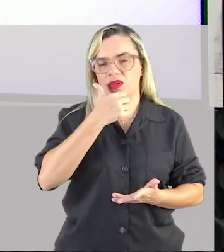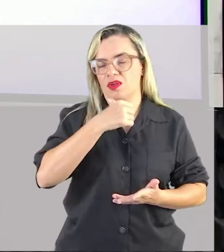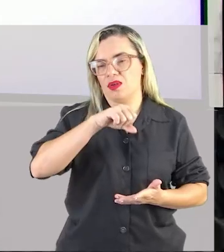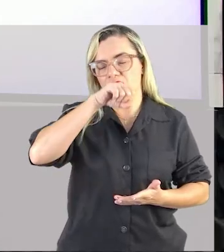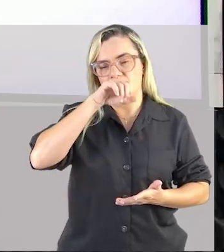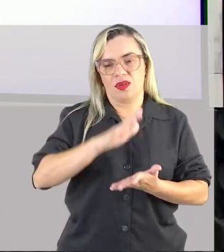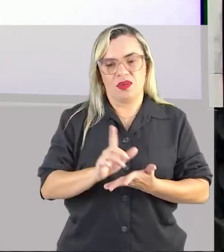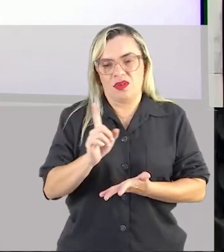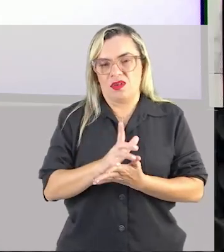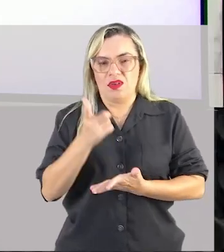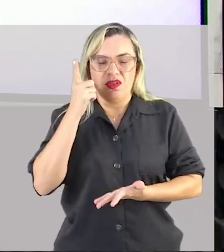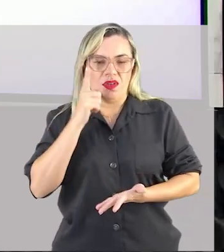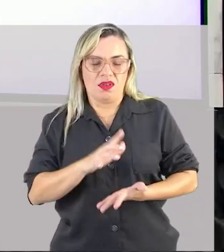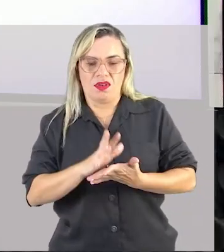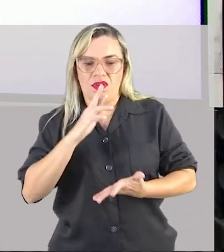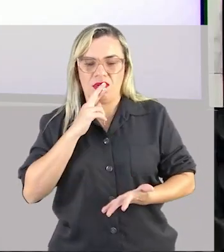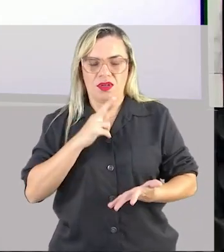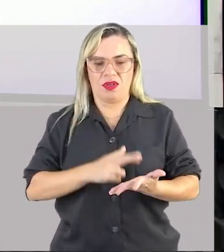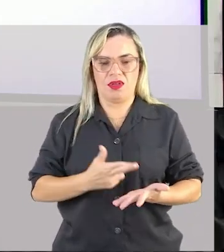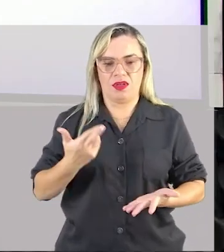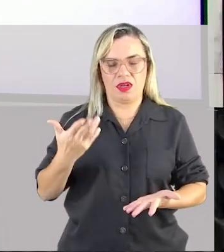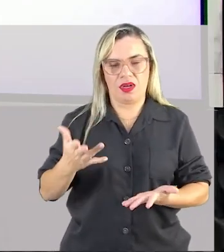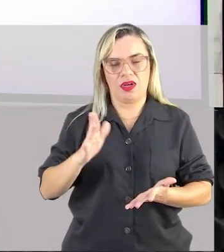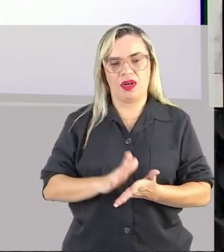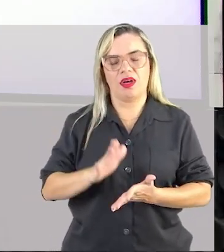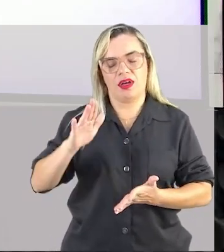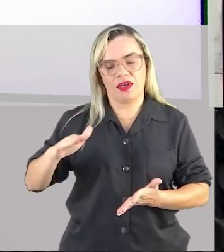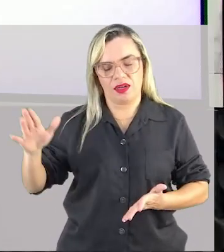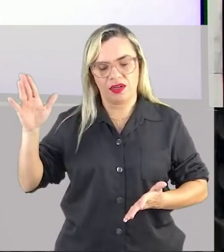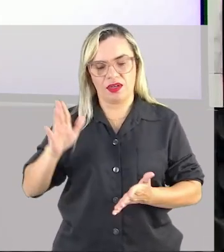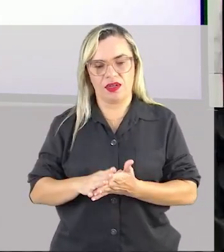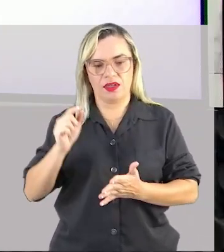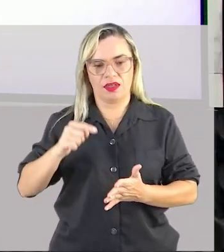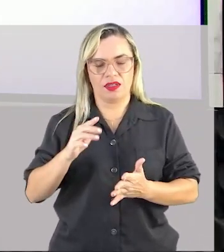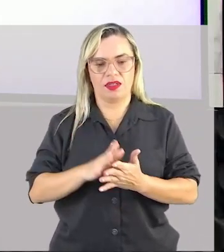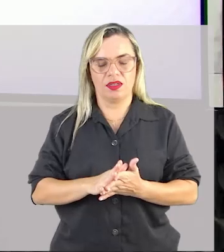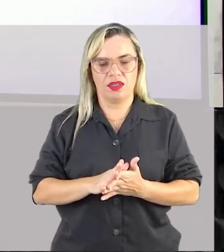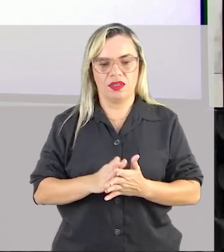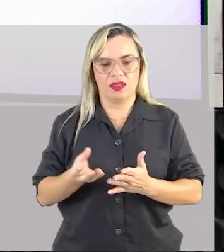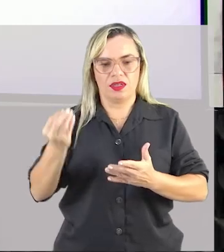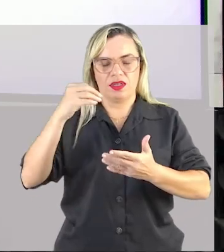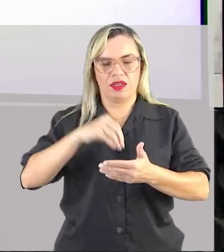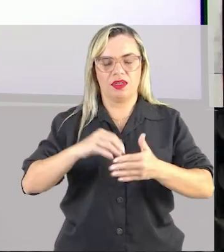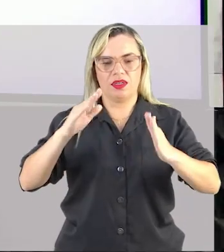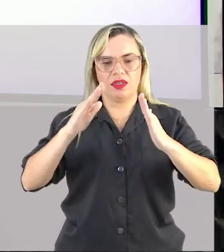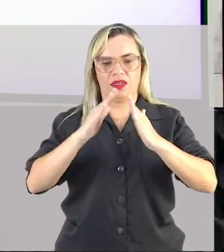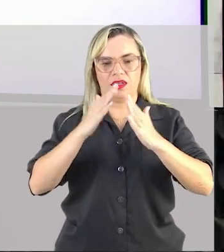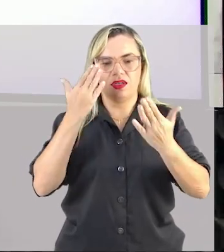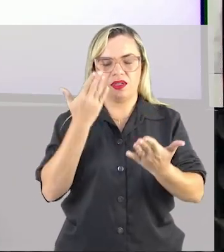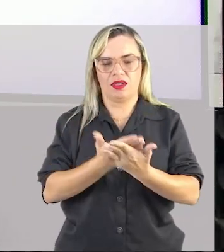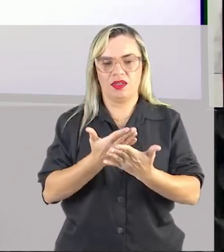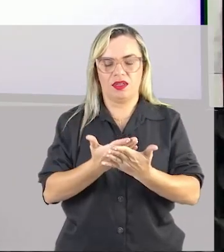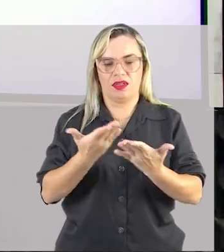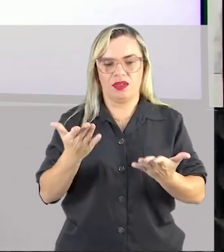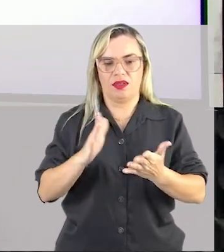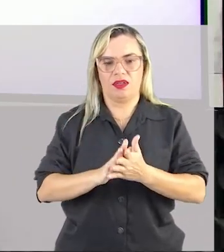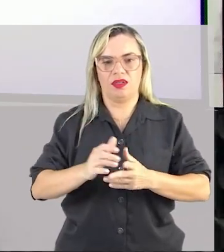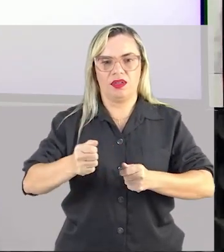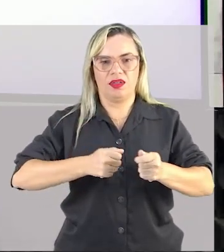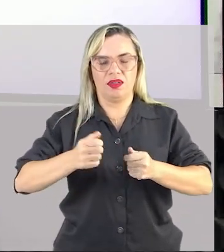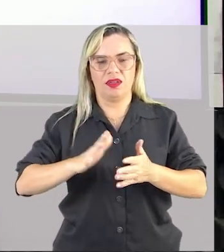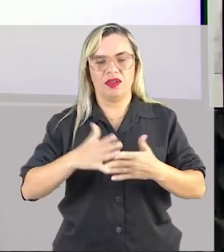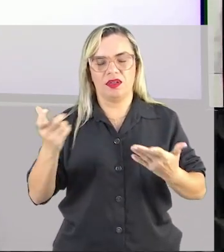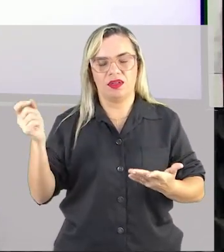é colocado em um colégio para que disciplinem ele, né? As coisas não melhoram no novo colégio, onde Shan